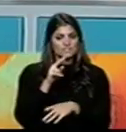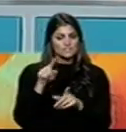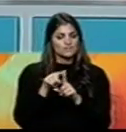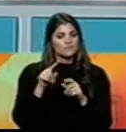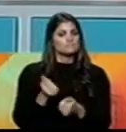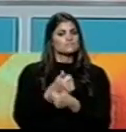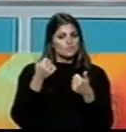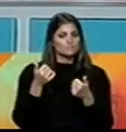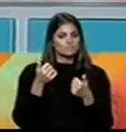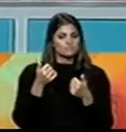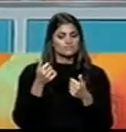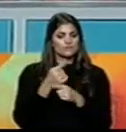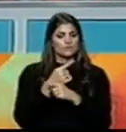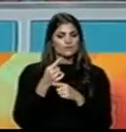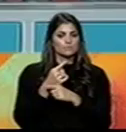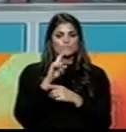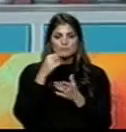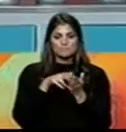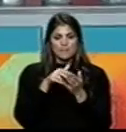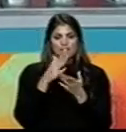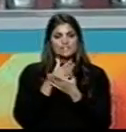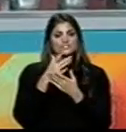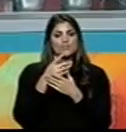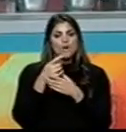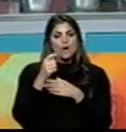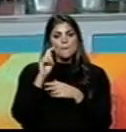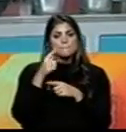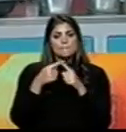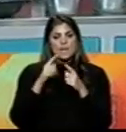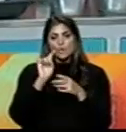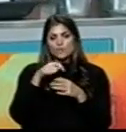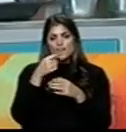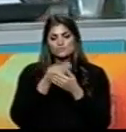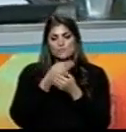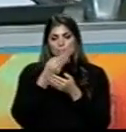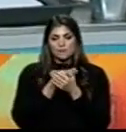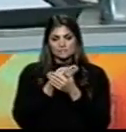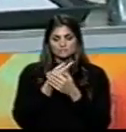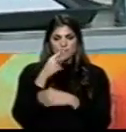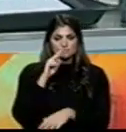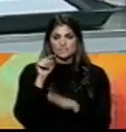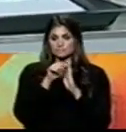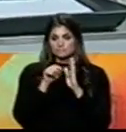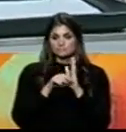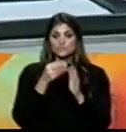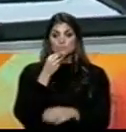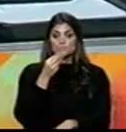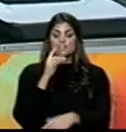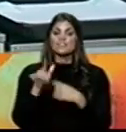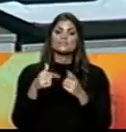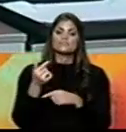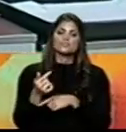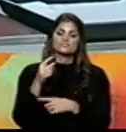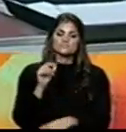Um bocadinho mais, aliás, porque mel só leva meia colherinha de sopa e vai render cerca de 15 pãezinhos. Vamos olhar para a lista dos ingredientes e depois